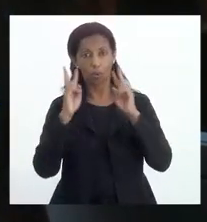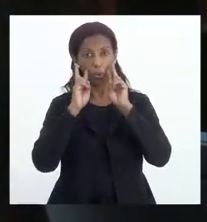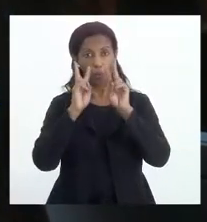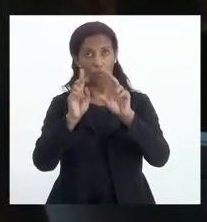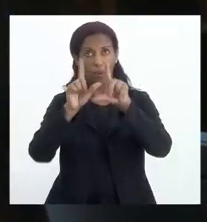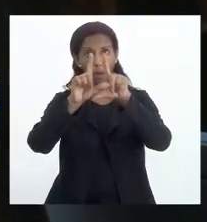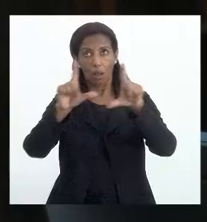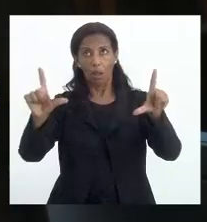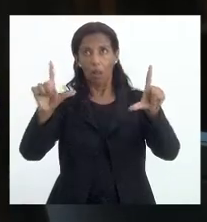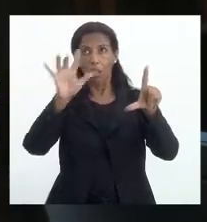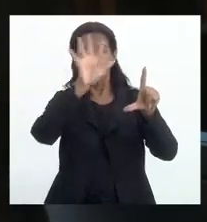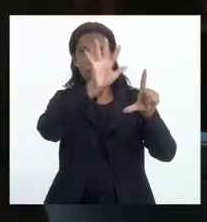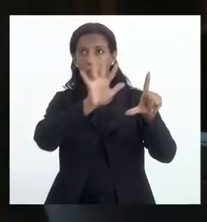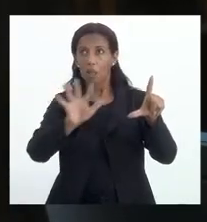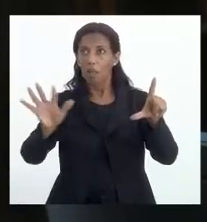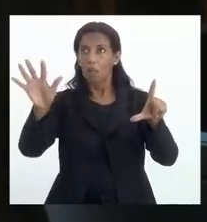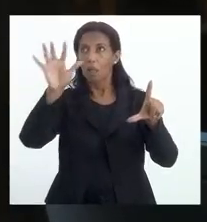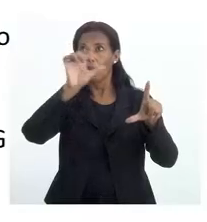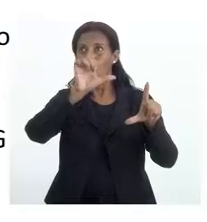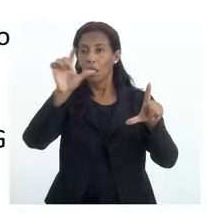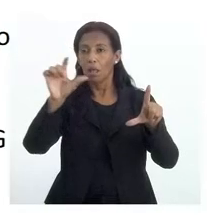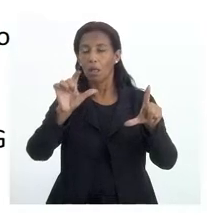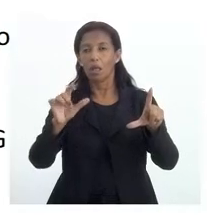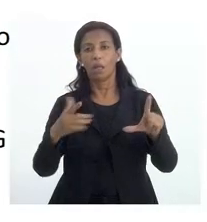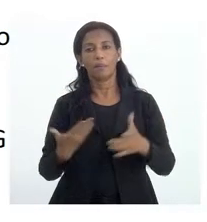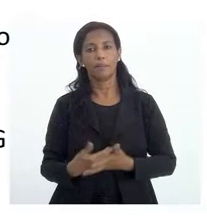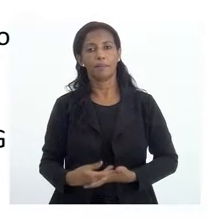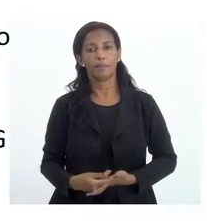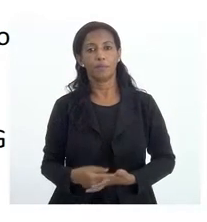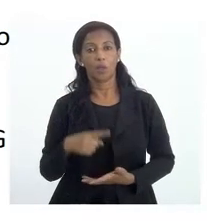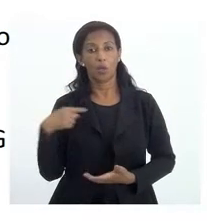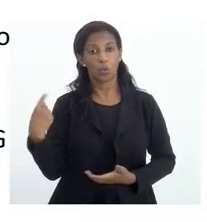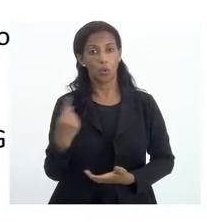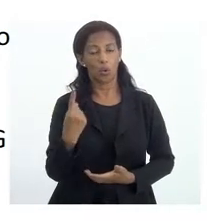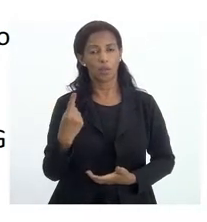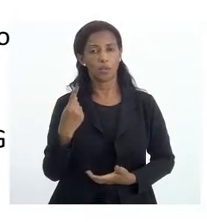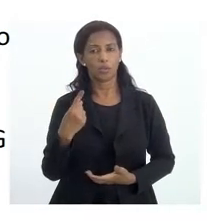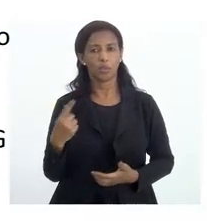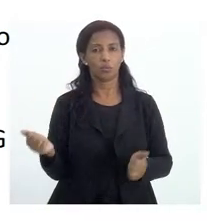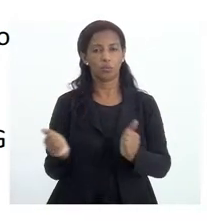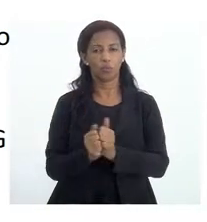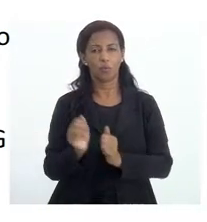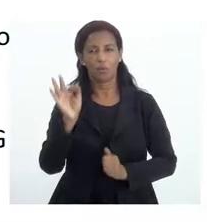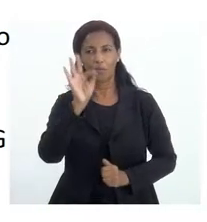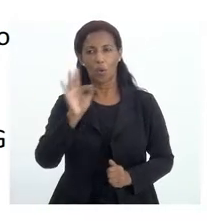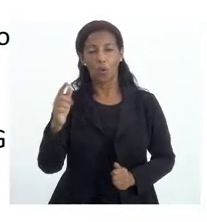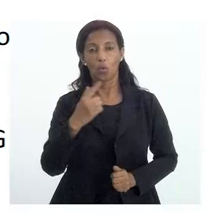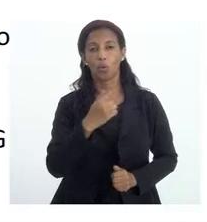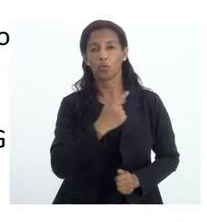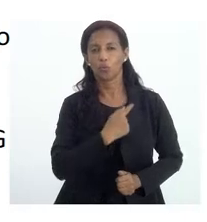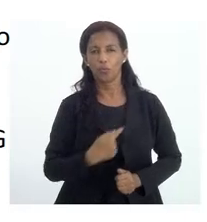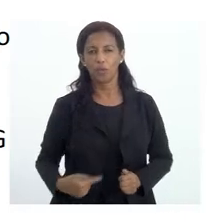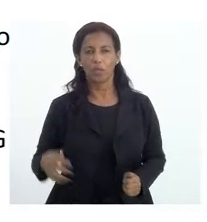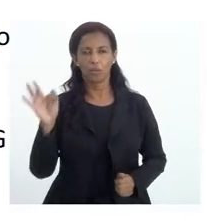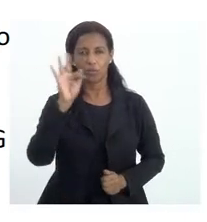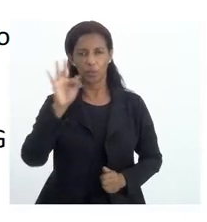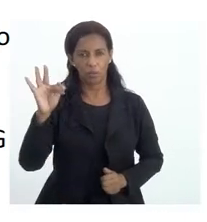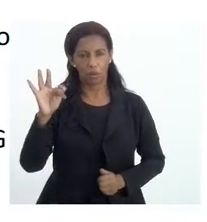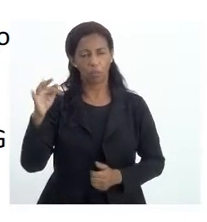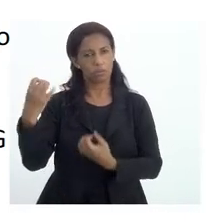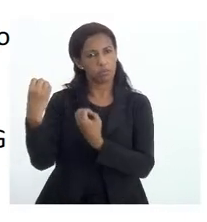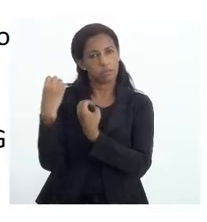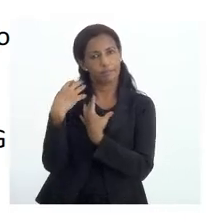tela, nós estamos, através da nossa bancada federal, o nosso governador Cláudio Castro nos